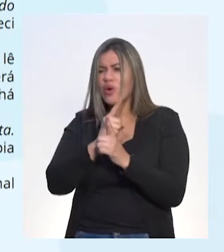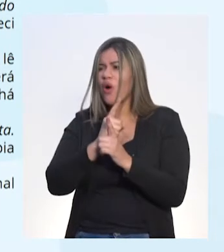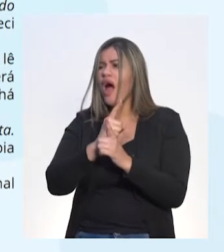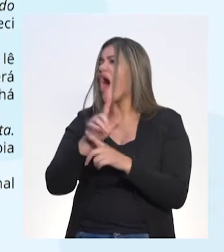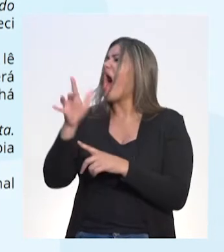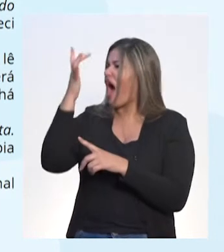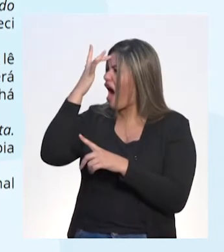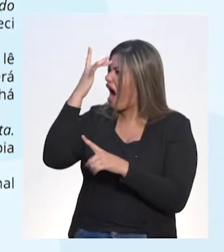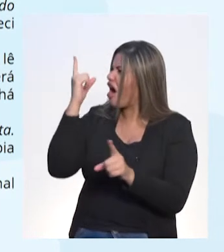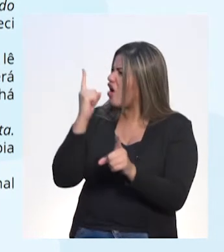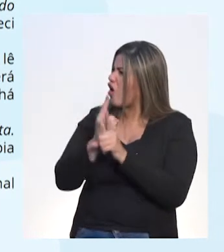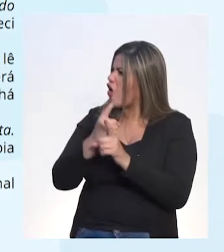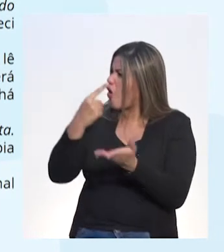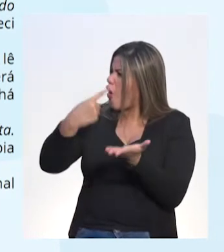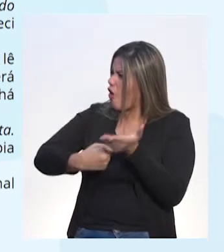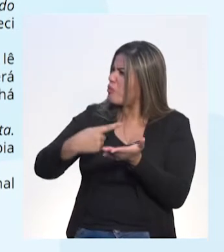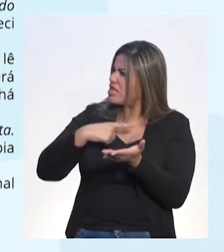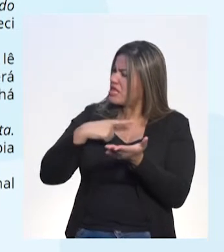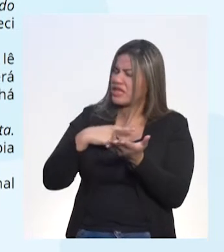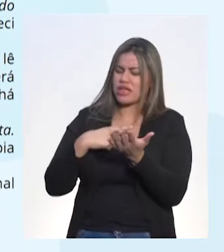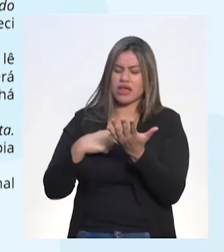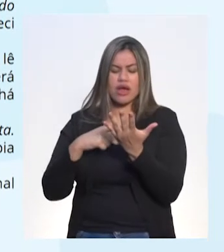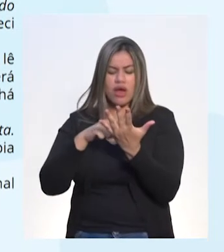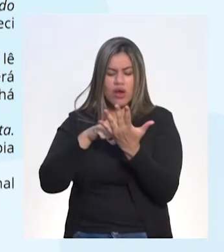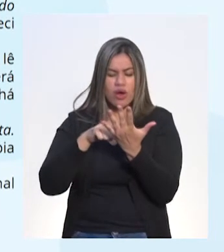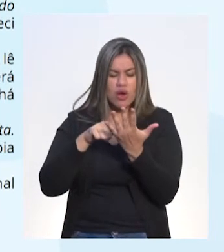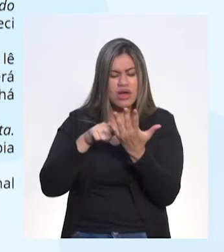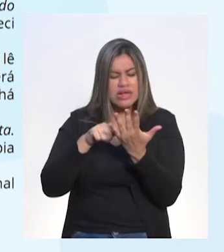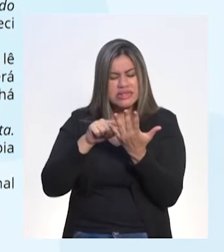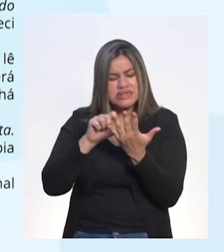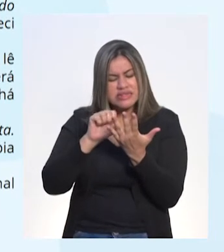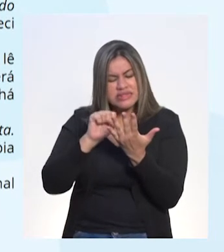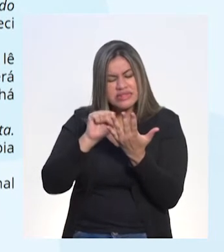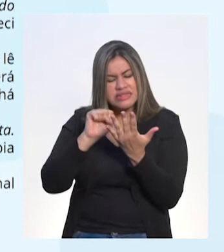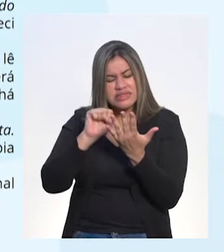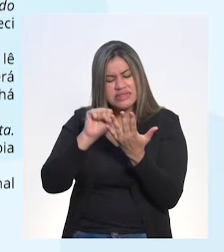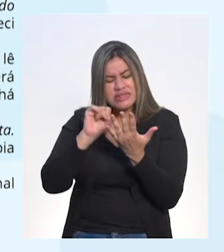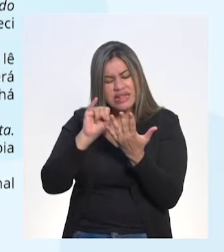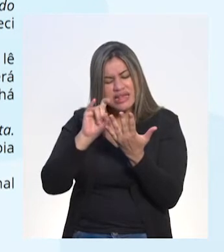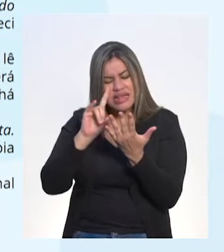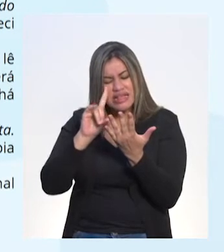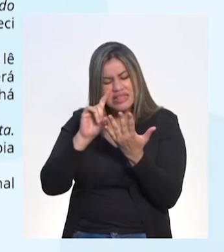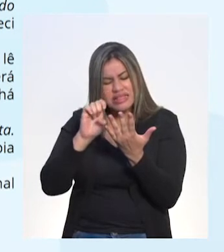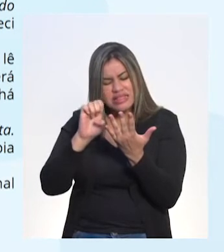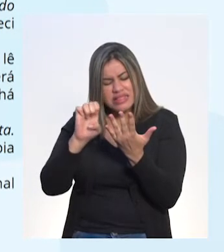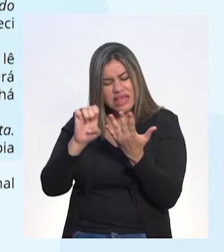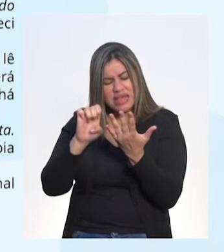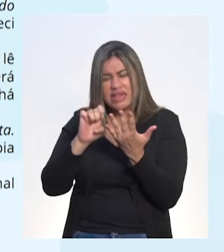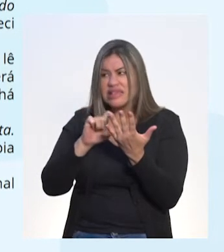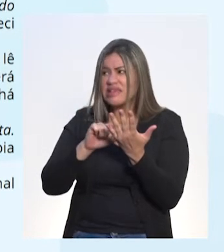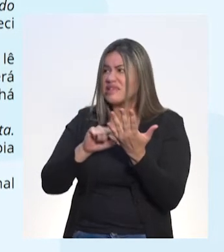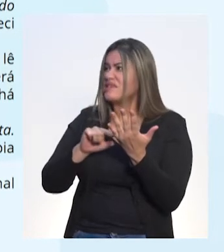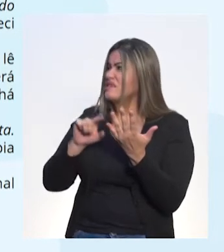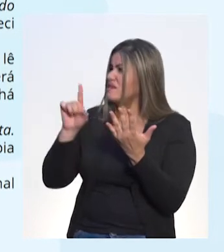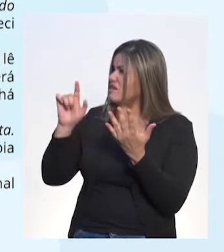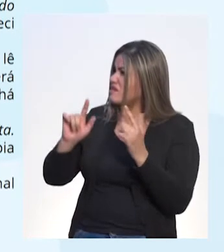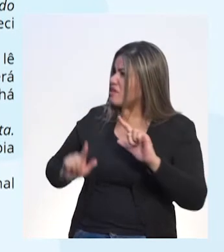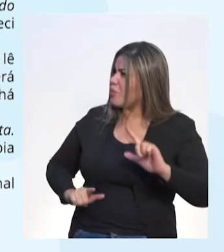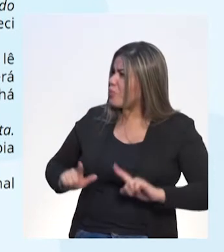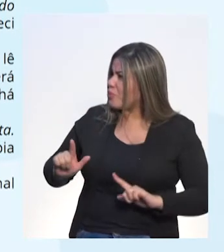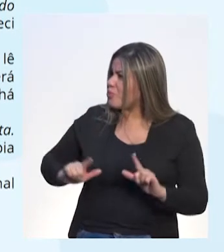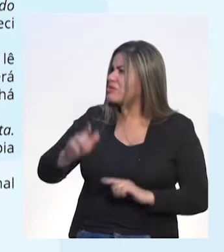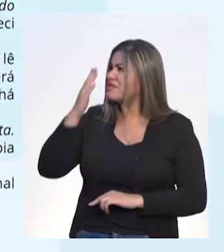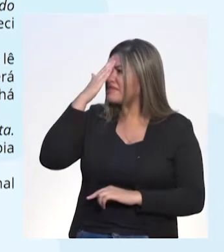hein? Com Saide... Quem será Saide? Se seu primo souber que a patroinha está deitando água fora